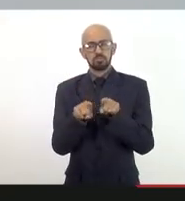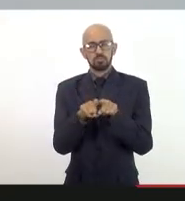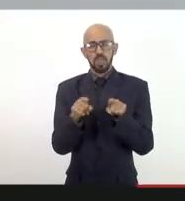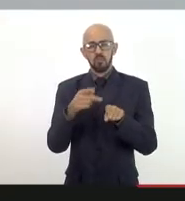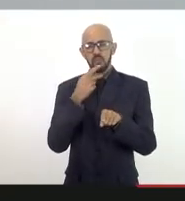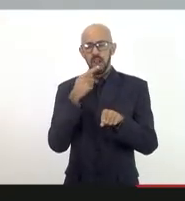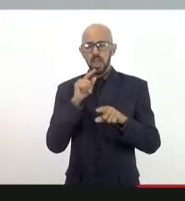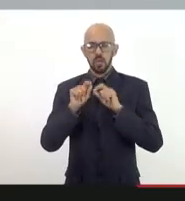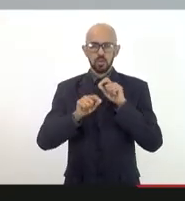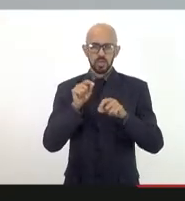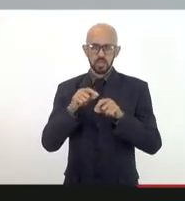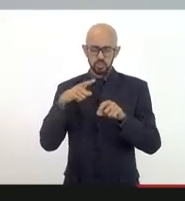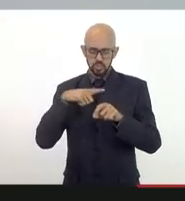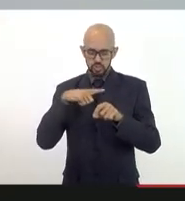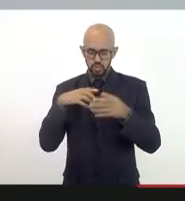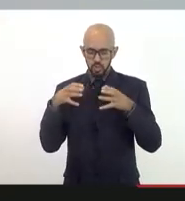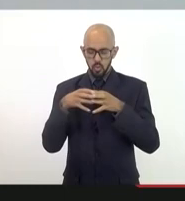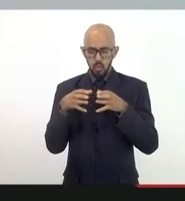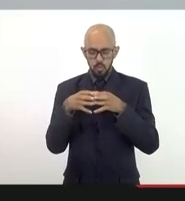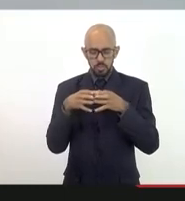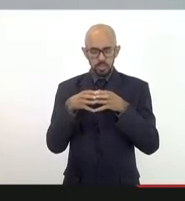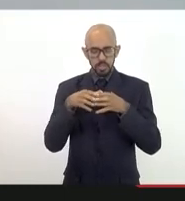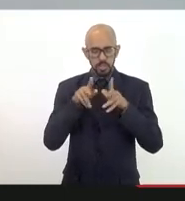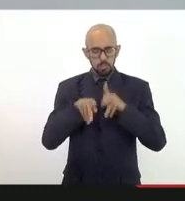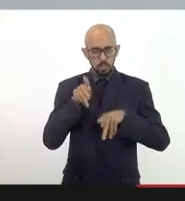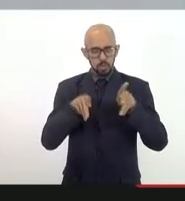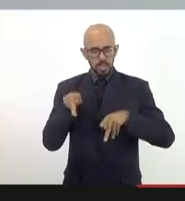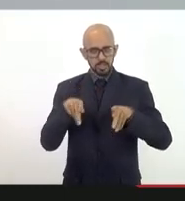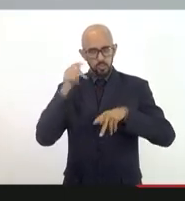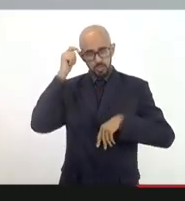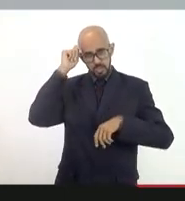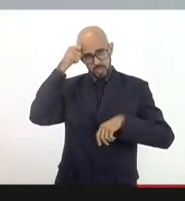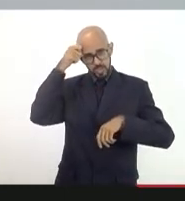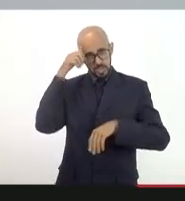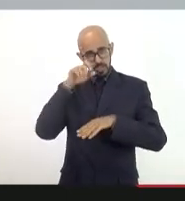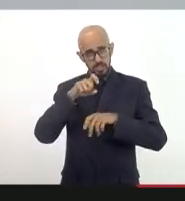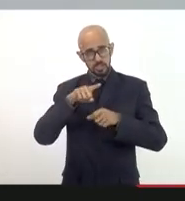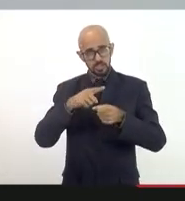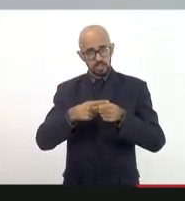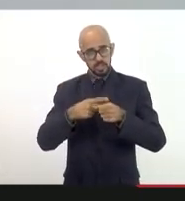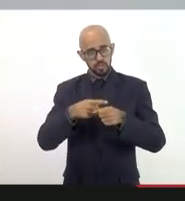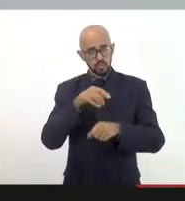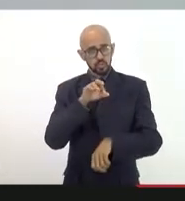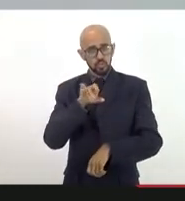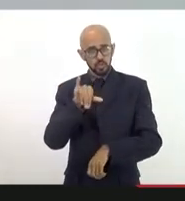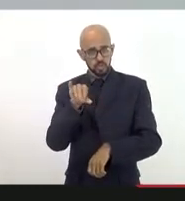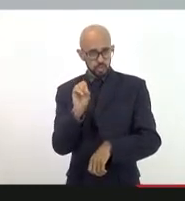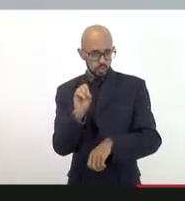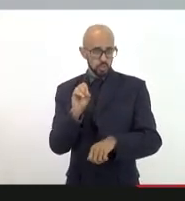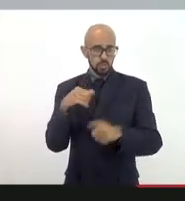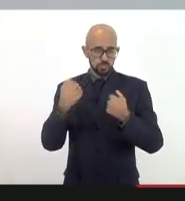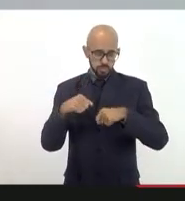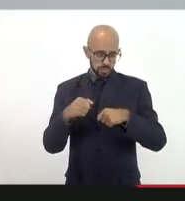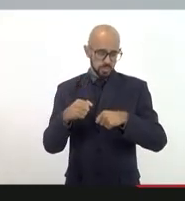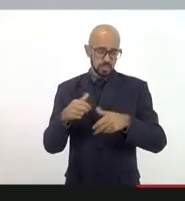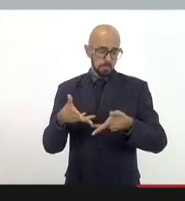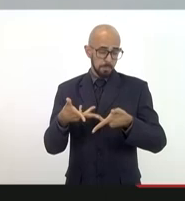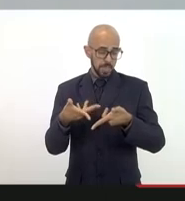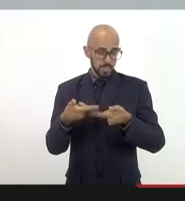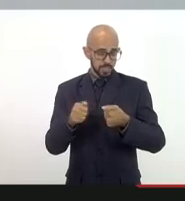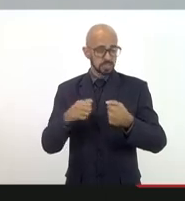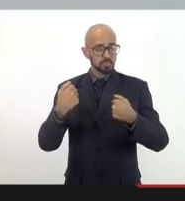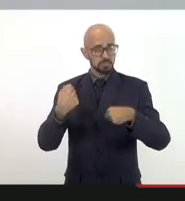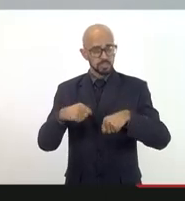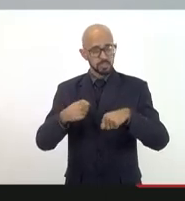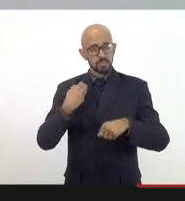comitê de saúde do povo negro na cidade do Rio de Janeiro, um órgão da sociedade civil, que merece ser cada vez mais trazido